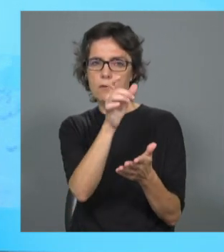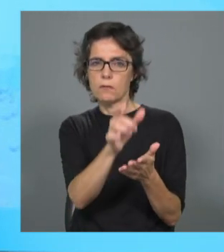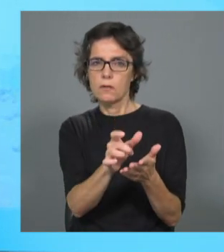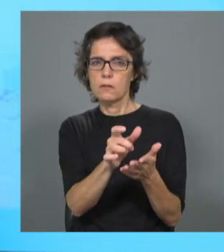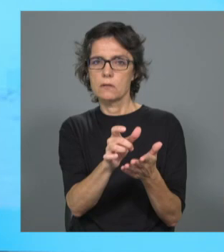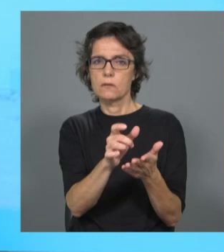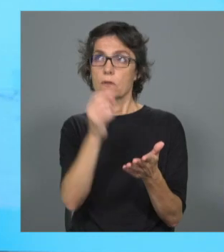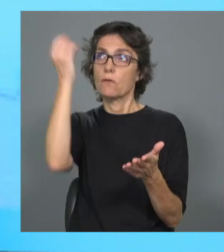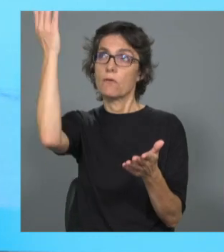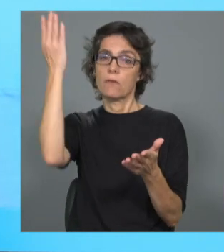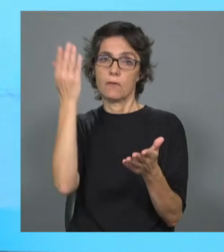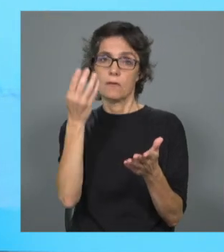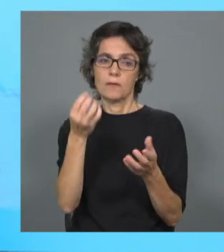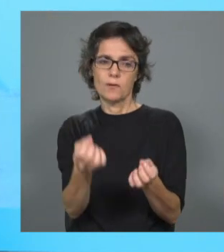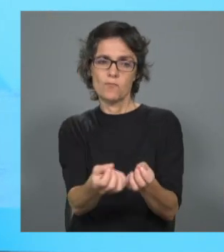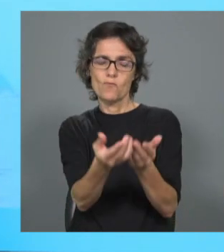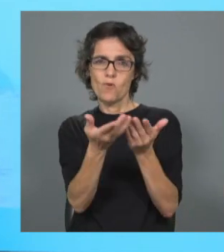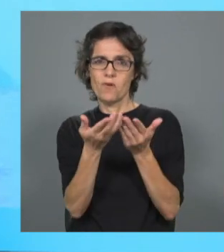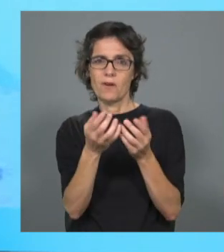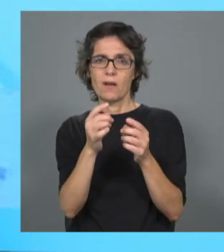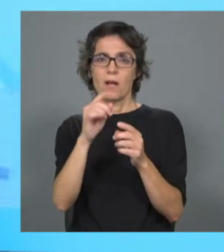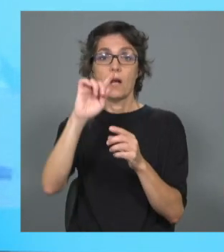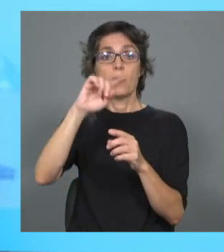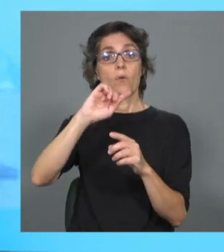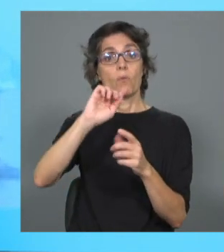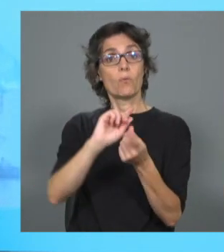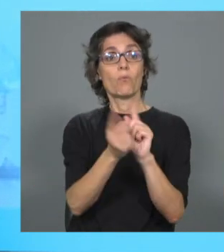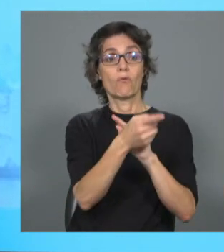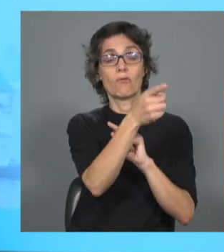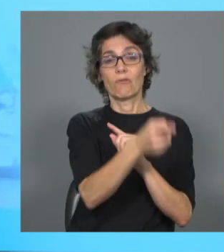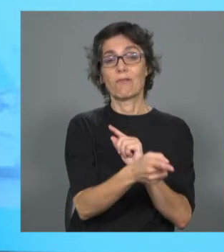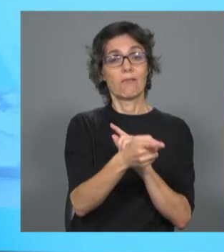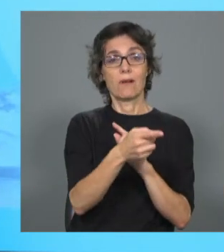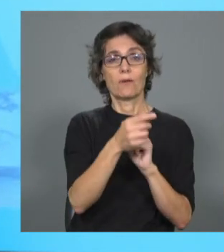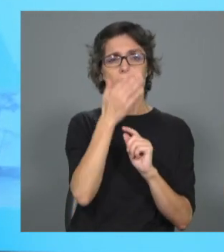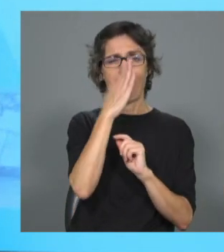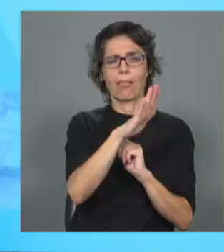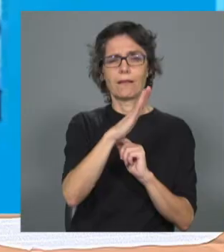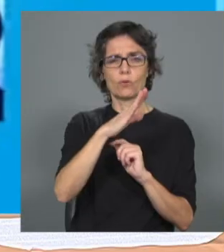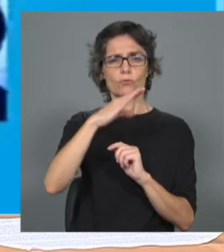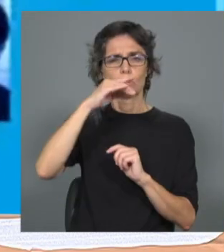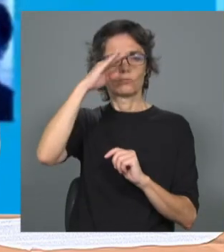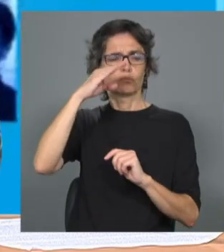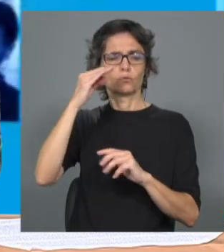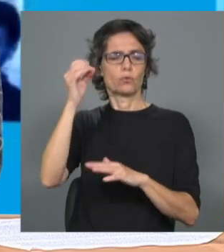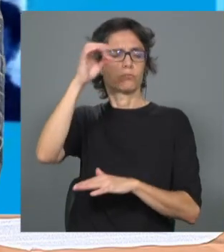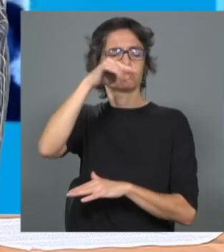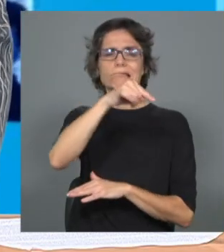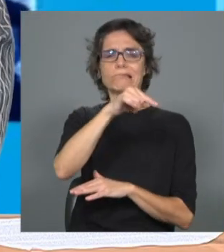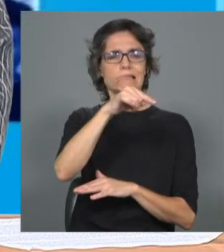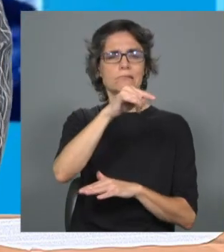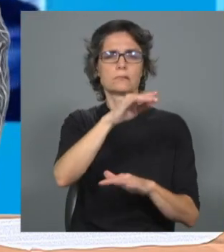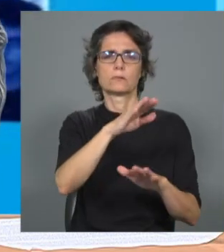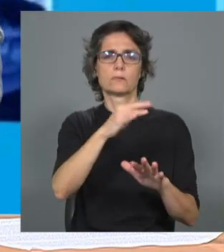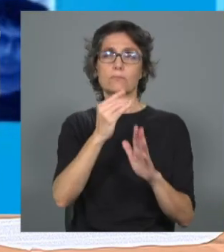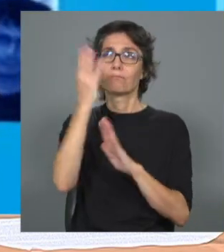soberbas que são características, devem também caracterizar a atitude do cristão. São Lucas é muito